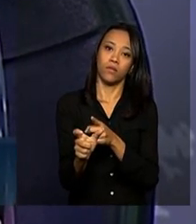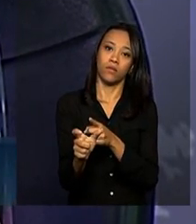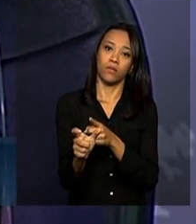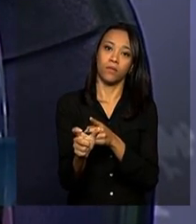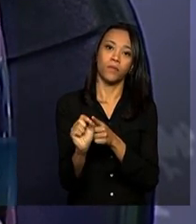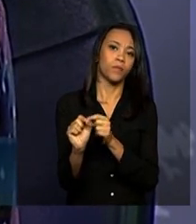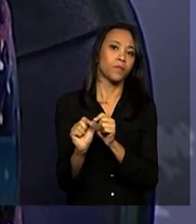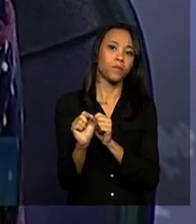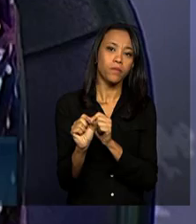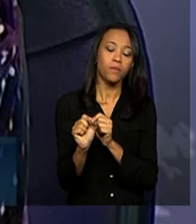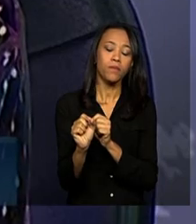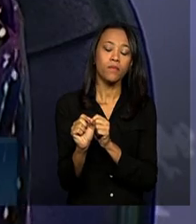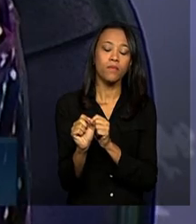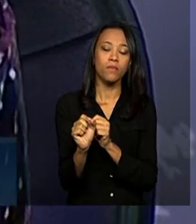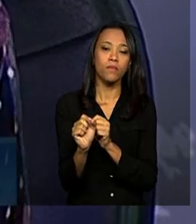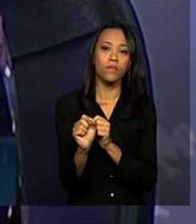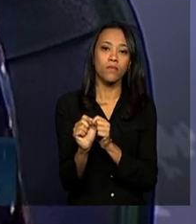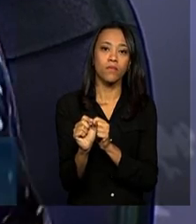ato